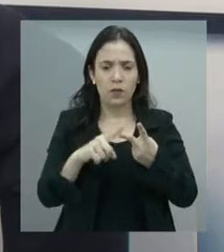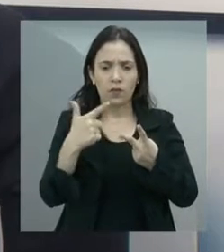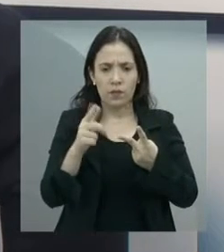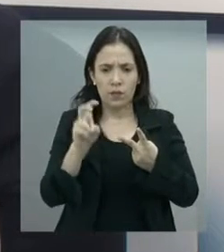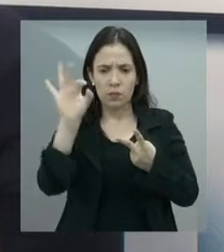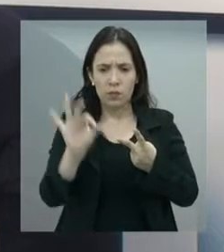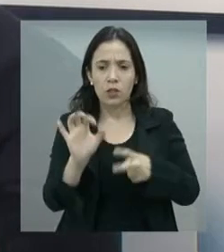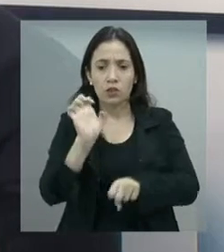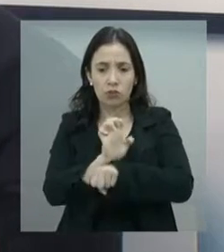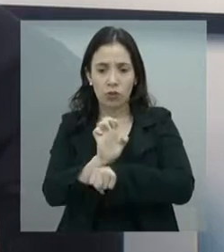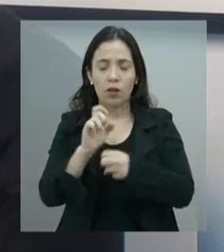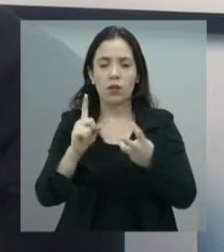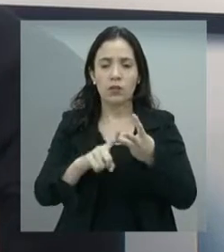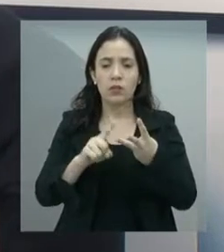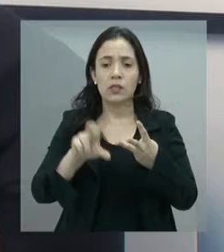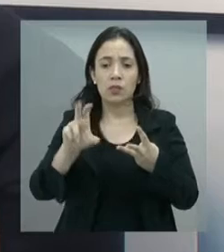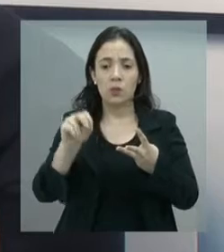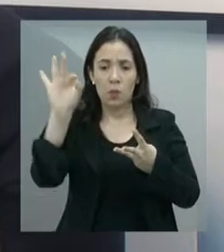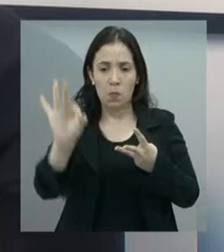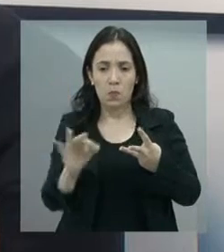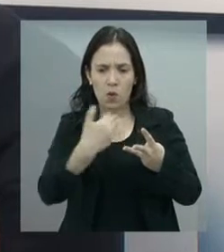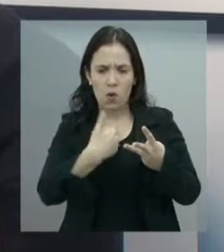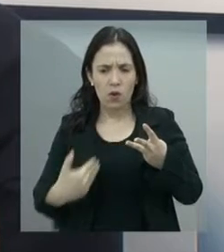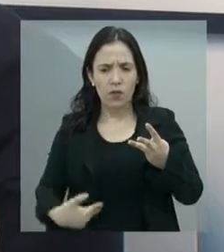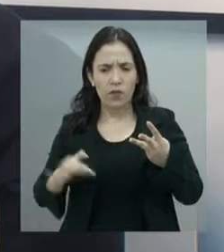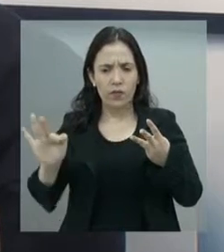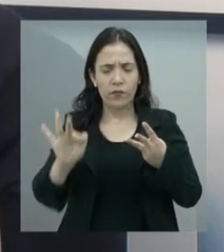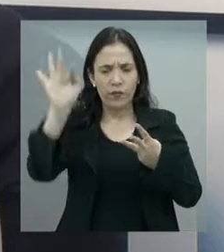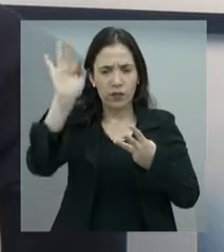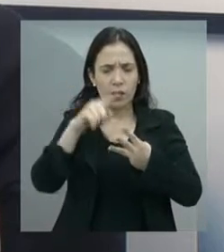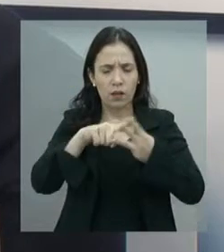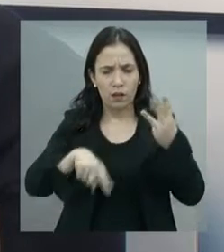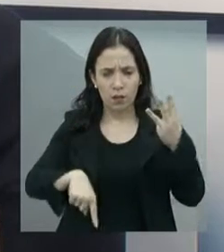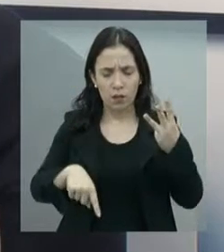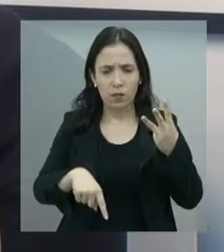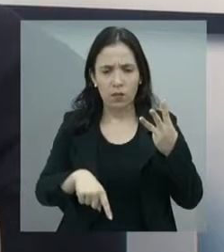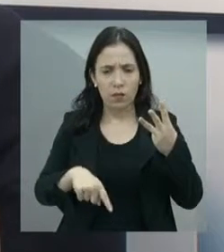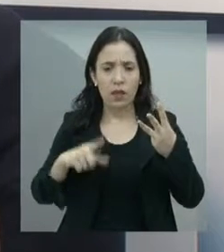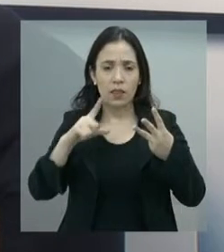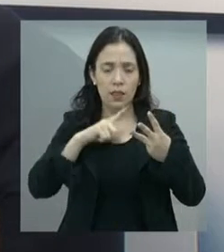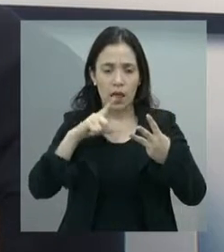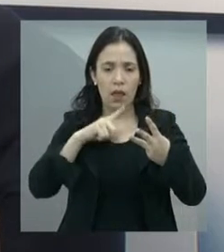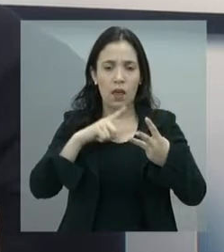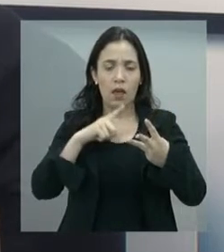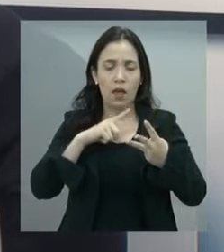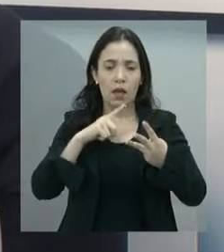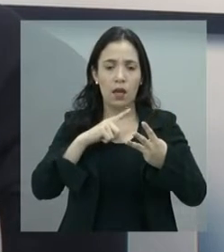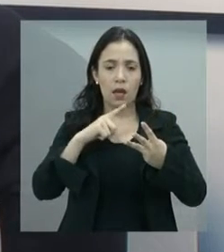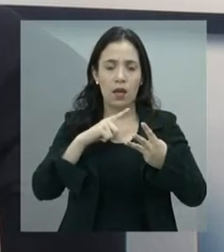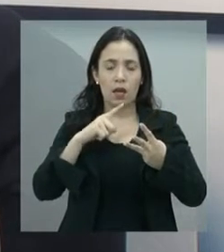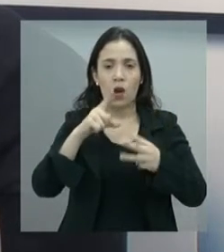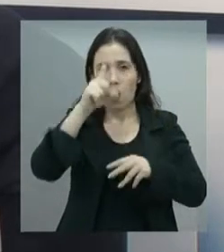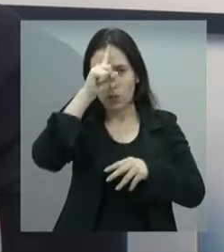governo estadual e 50% do governo federal. Quer dizer, hoje existe uma dependência de funcionamento dos hospitais, das UPAs.